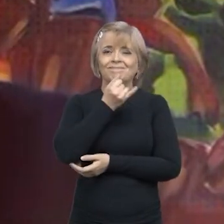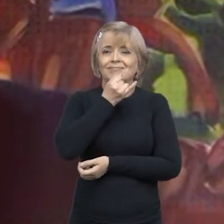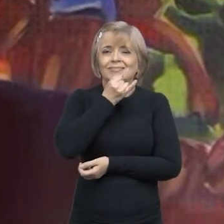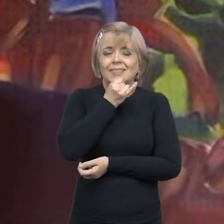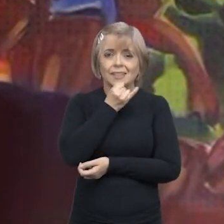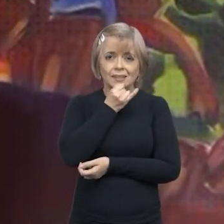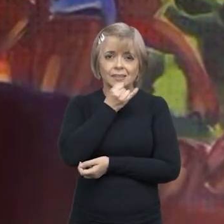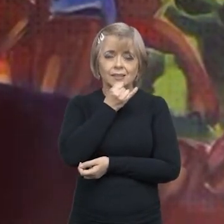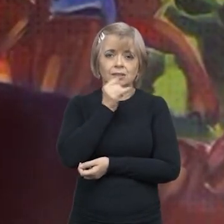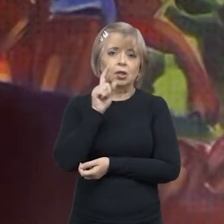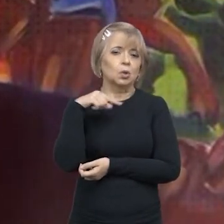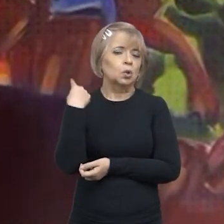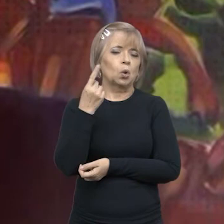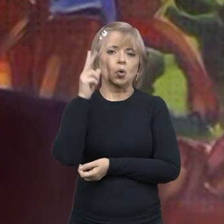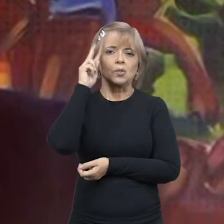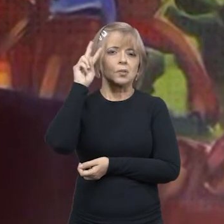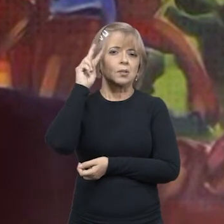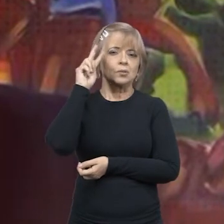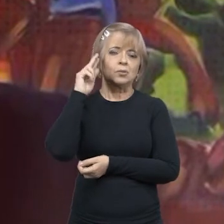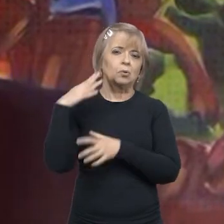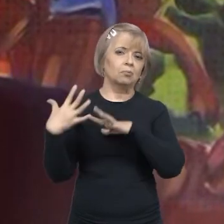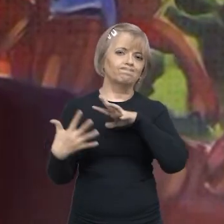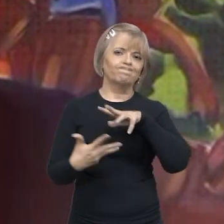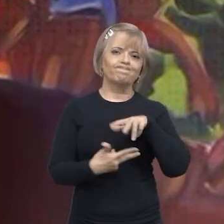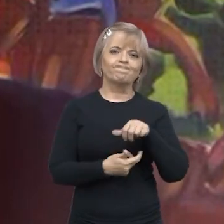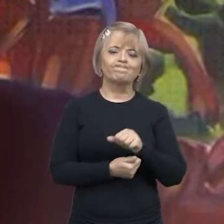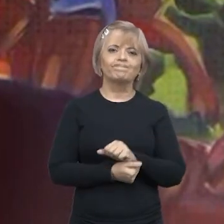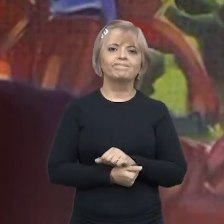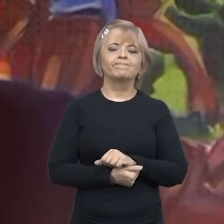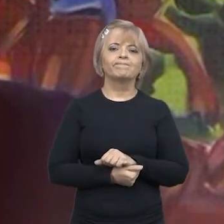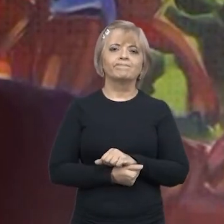triste na nossa história, né?